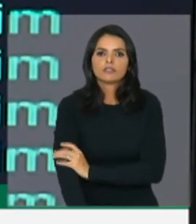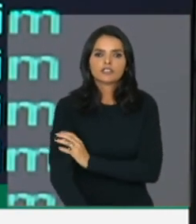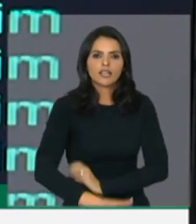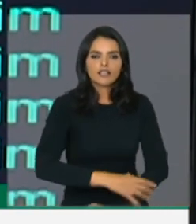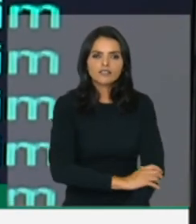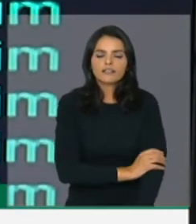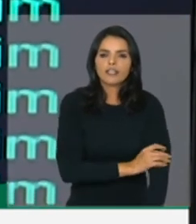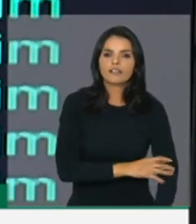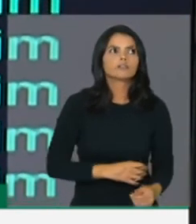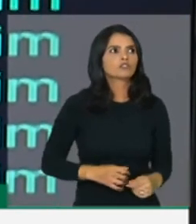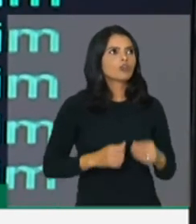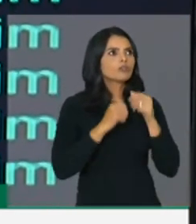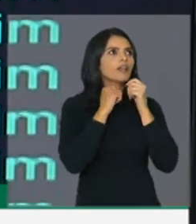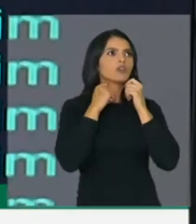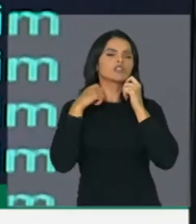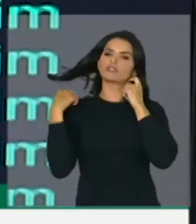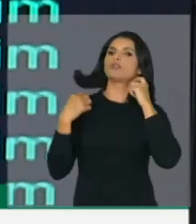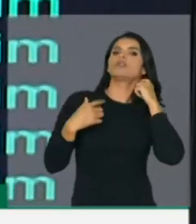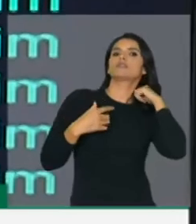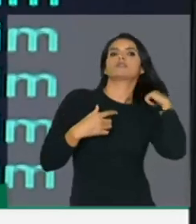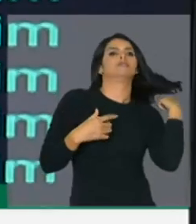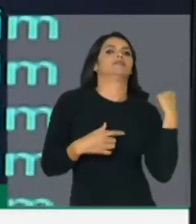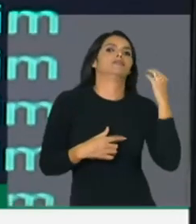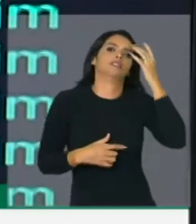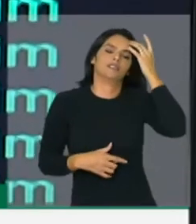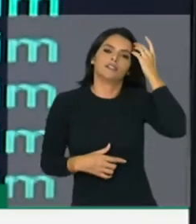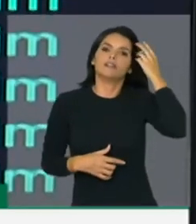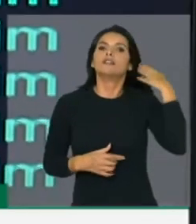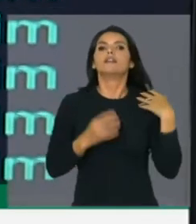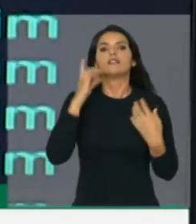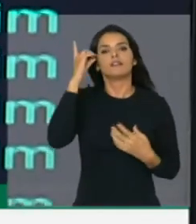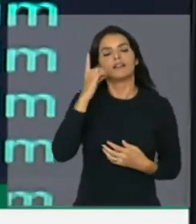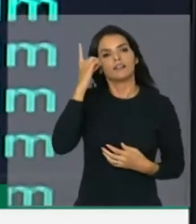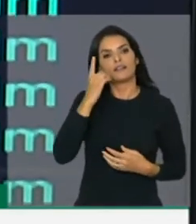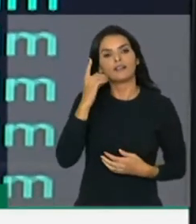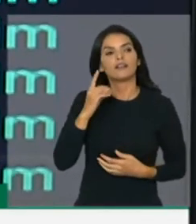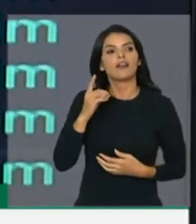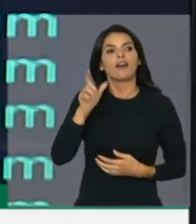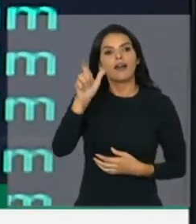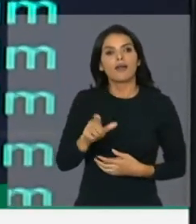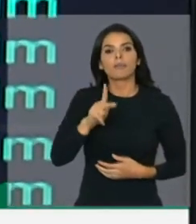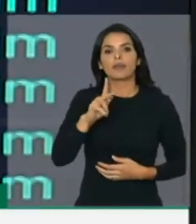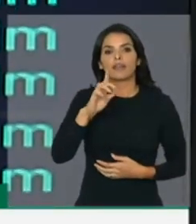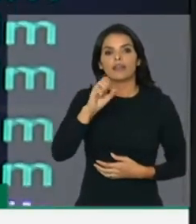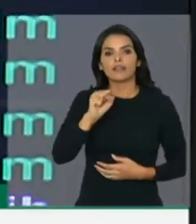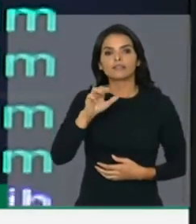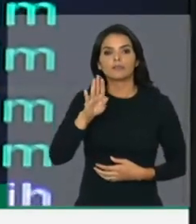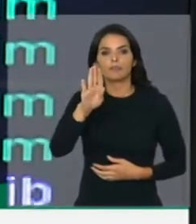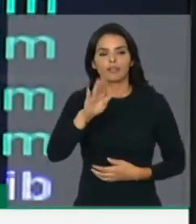Muito obrigado, deputado. Na sequência, deputado Danilo Cabral, pelo PSB.